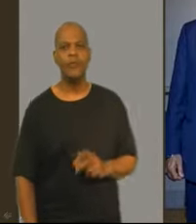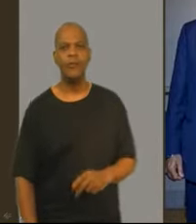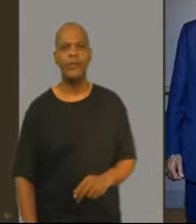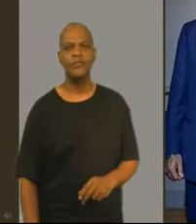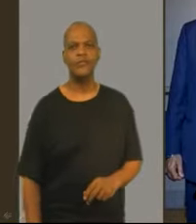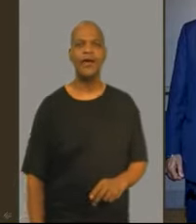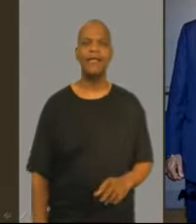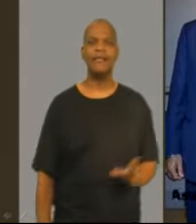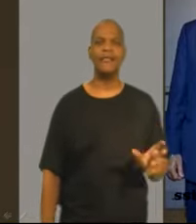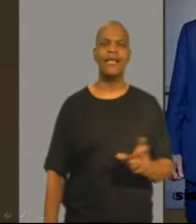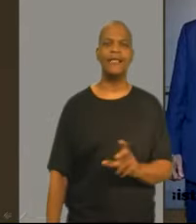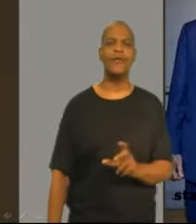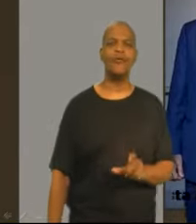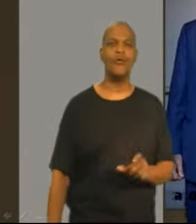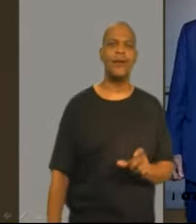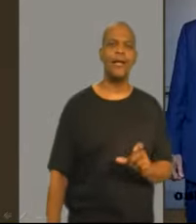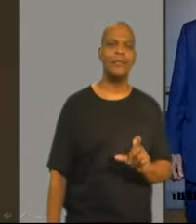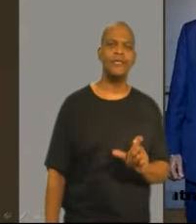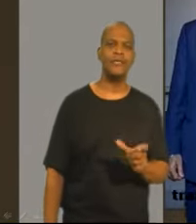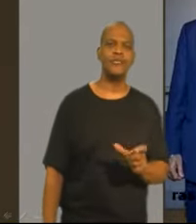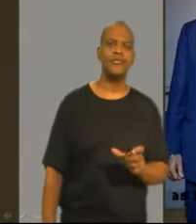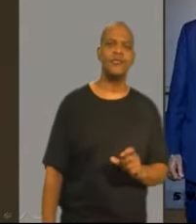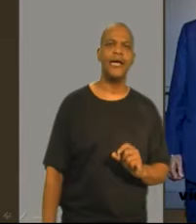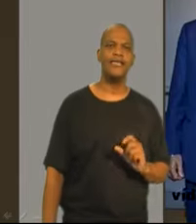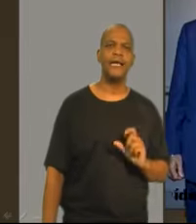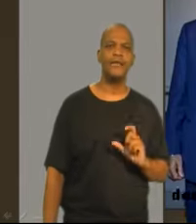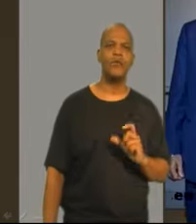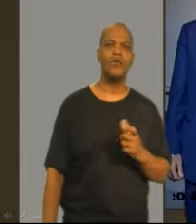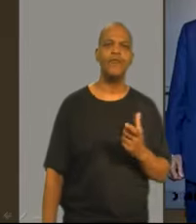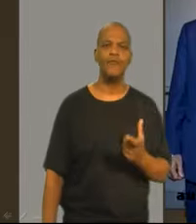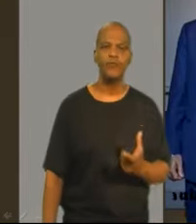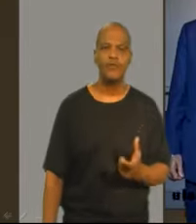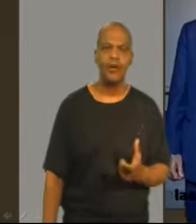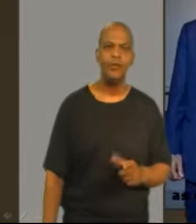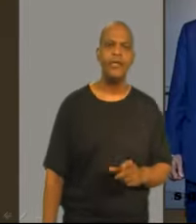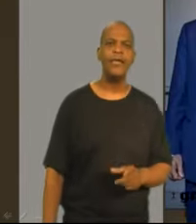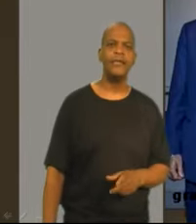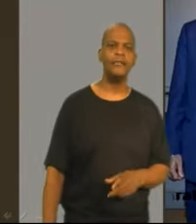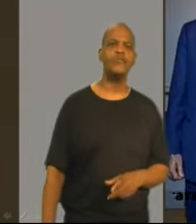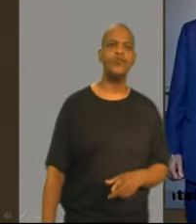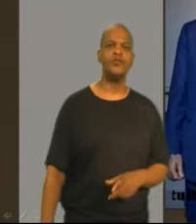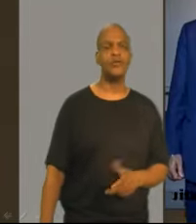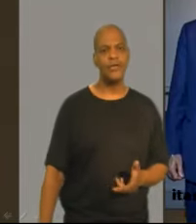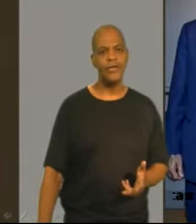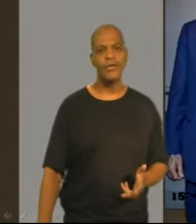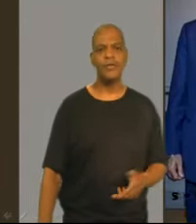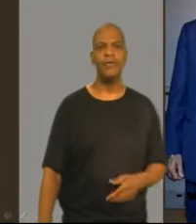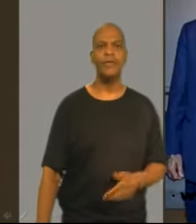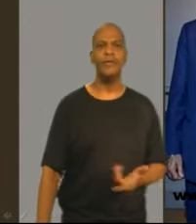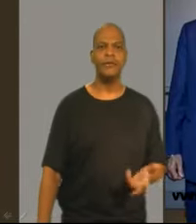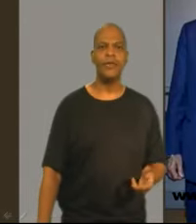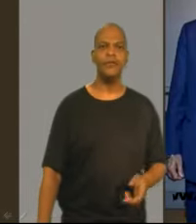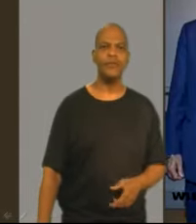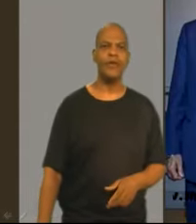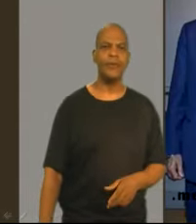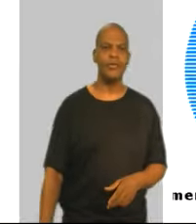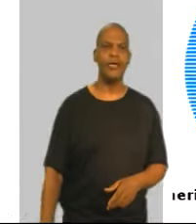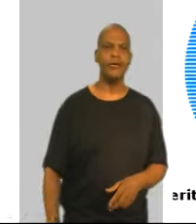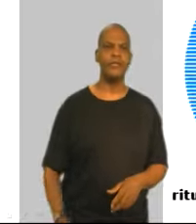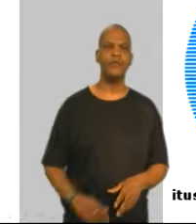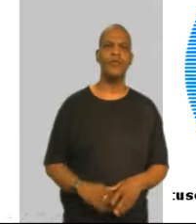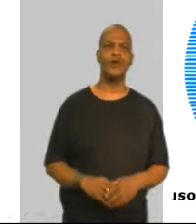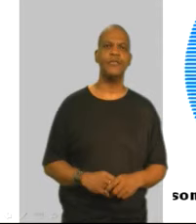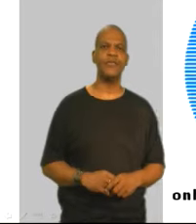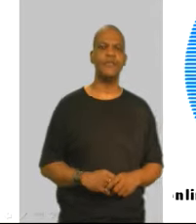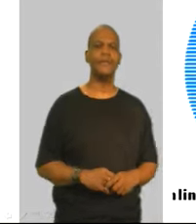grupo importante de países, cada um com uma representatividade, cada um com uma função, esses grupos. E tem que saber, porque isso geralmente